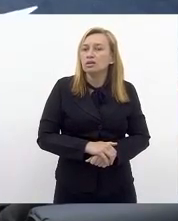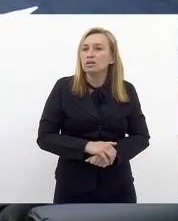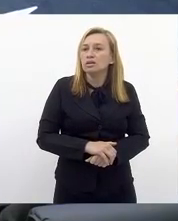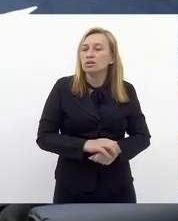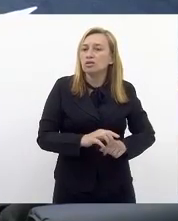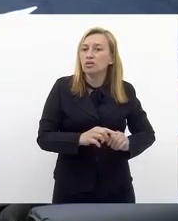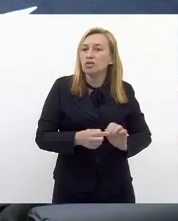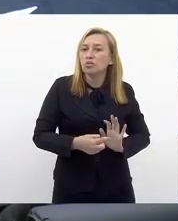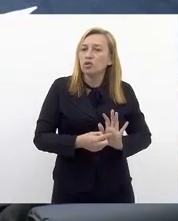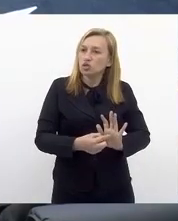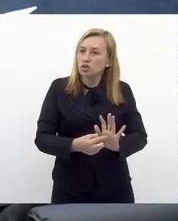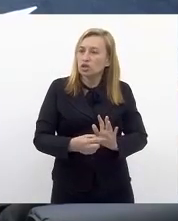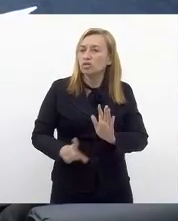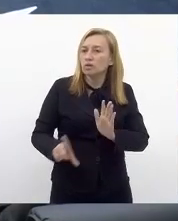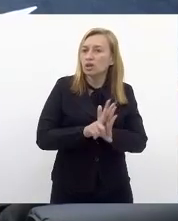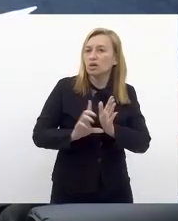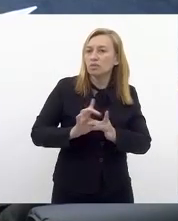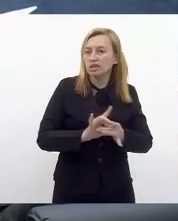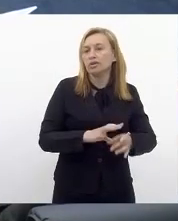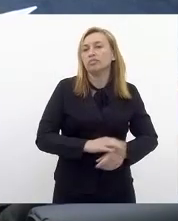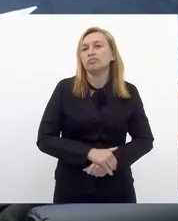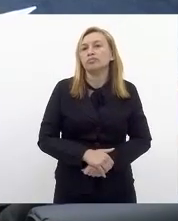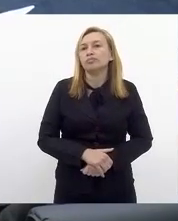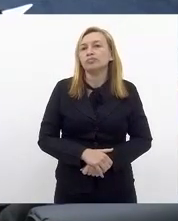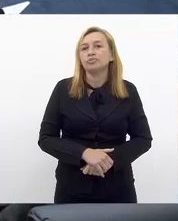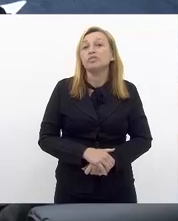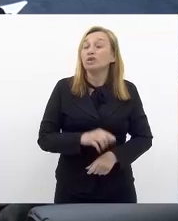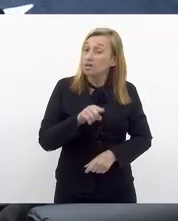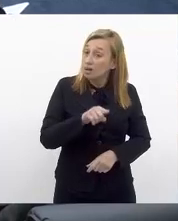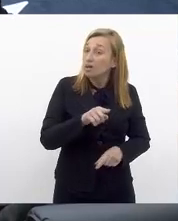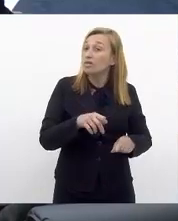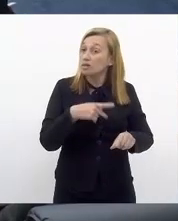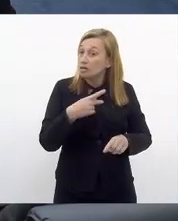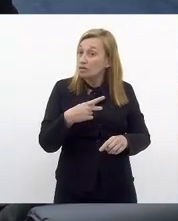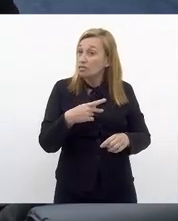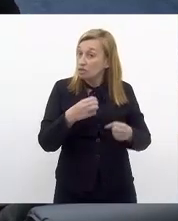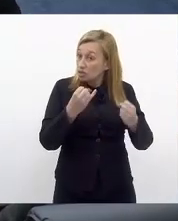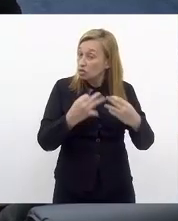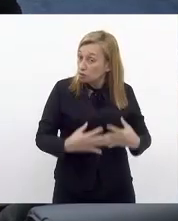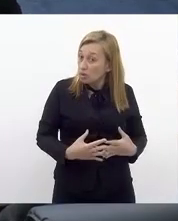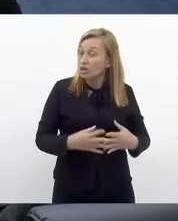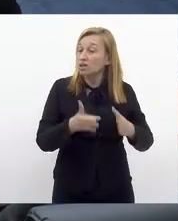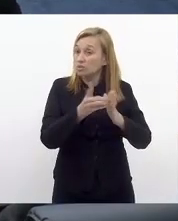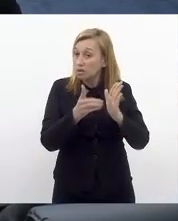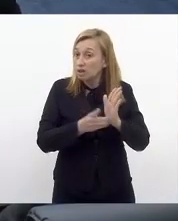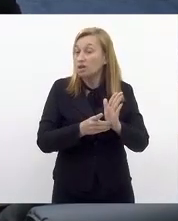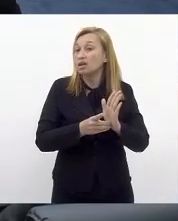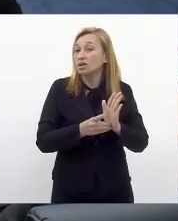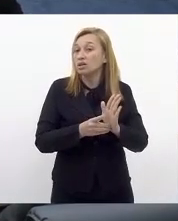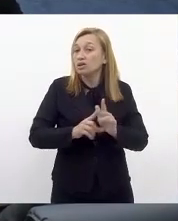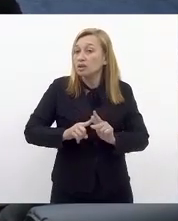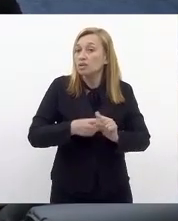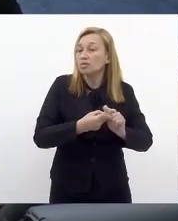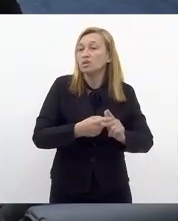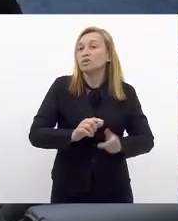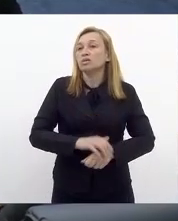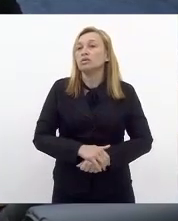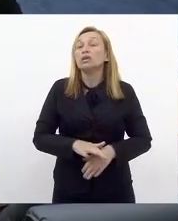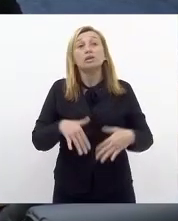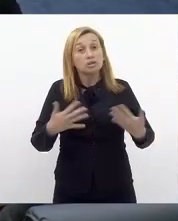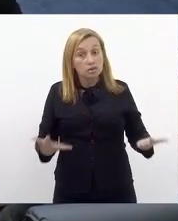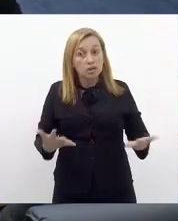forem aventados numa lei complementar né ele mesmo fala isso o decreto regulamentador